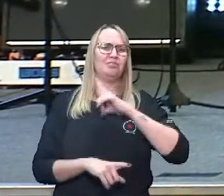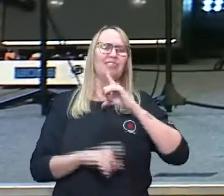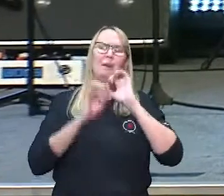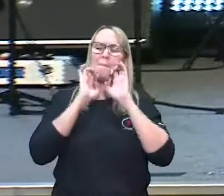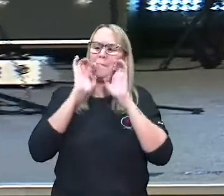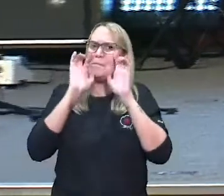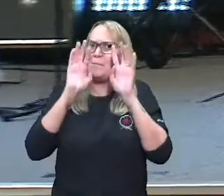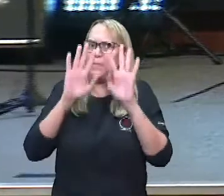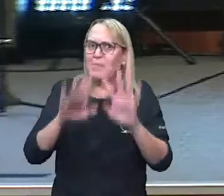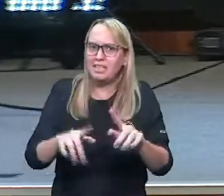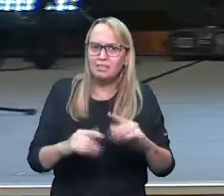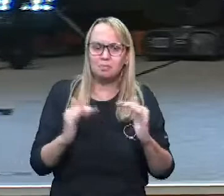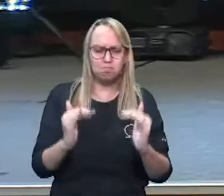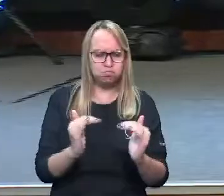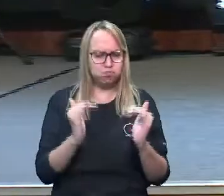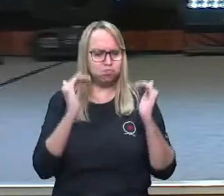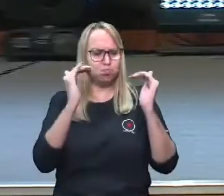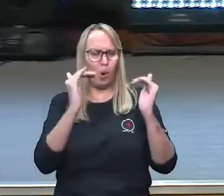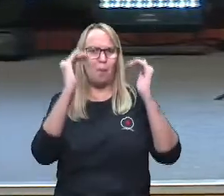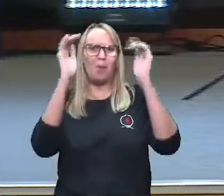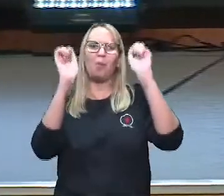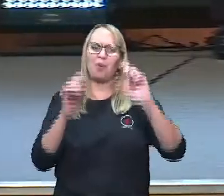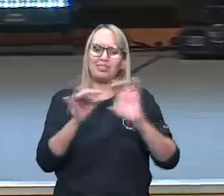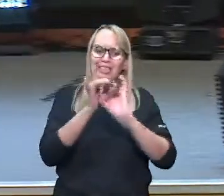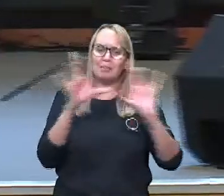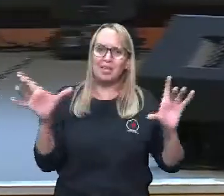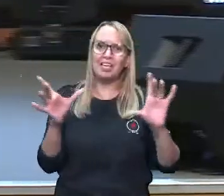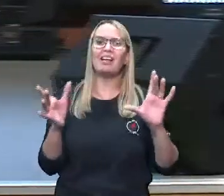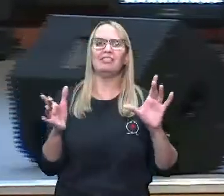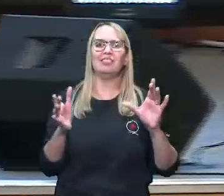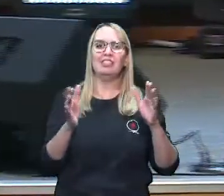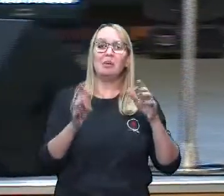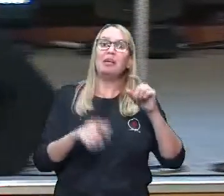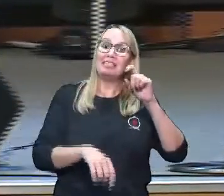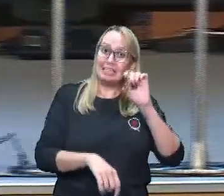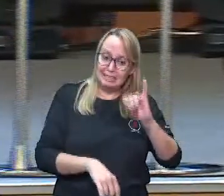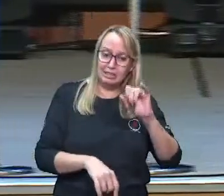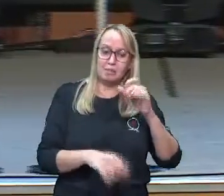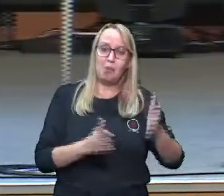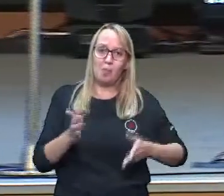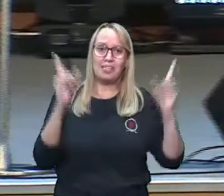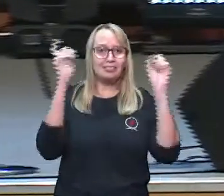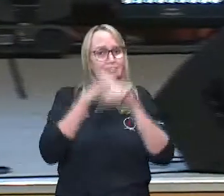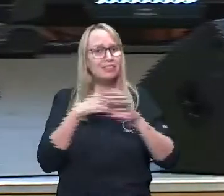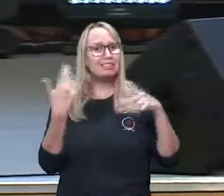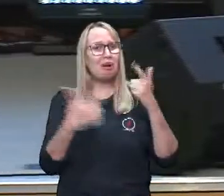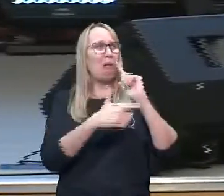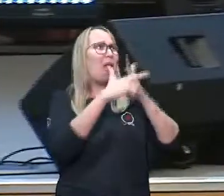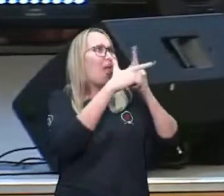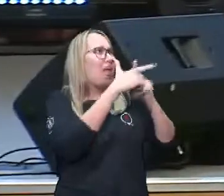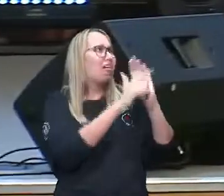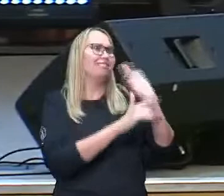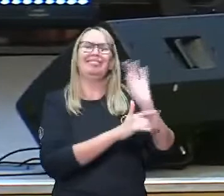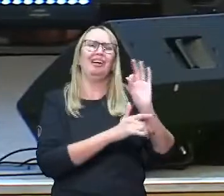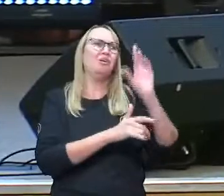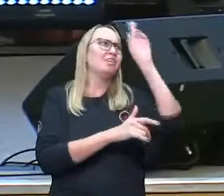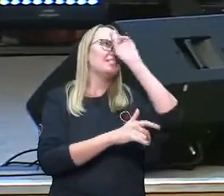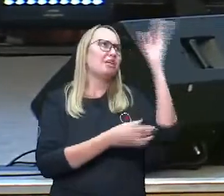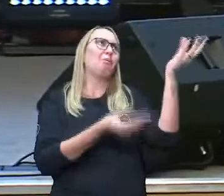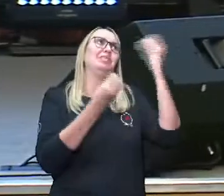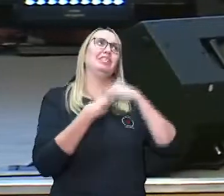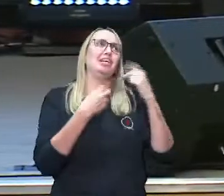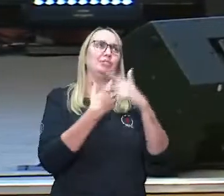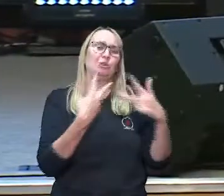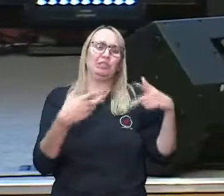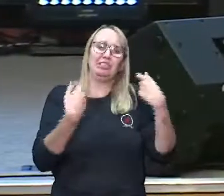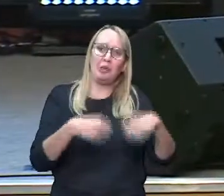bênção, tem um nível, tem algo que pode ser liberado nessa estação. Então não reclame, diga para Deus, Senhor, me dá logo o que eu